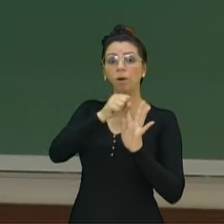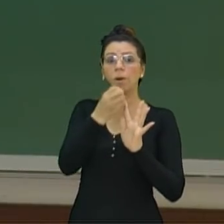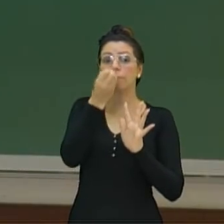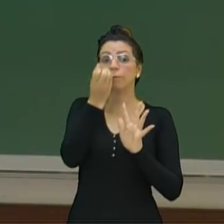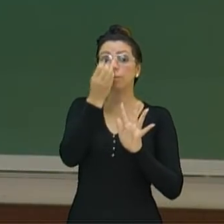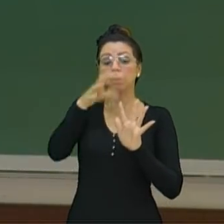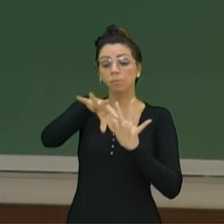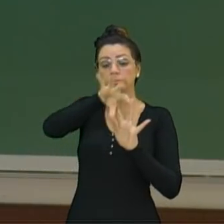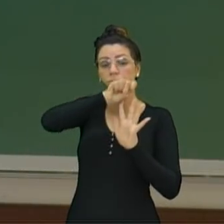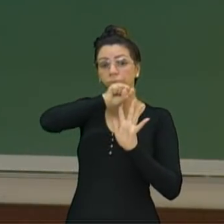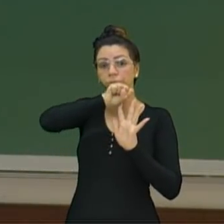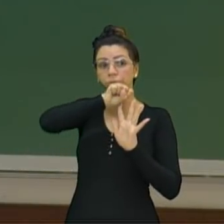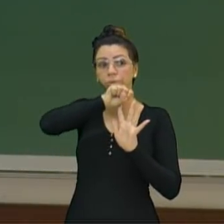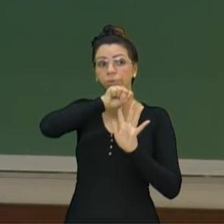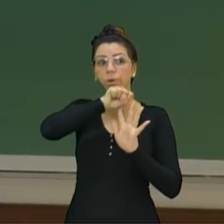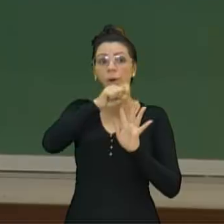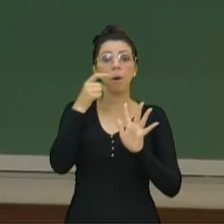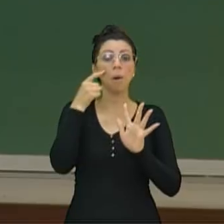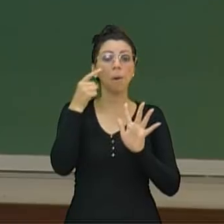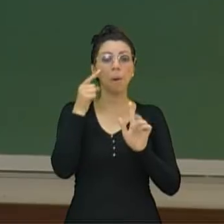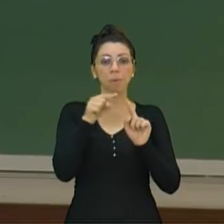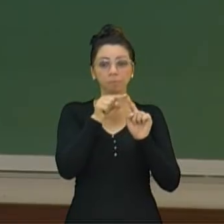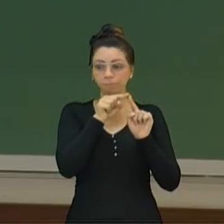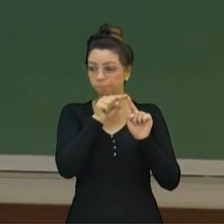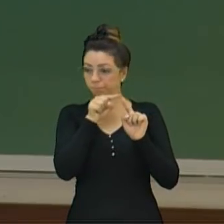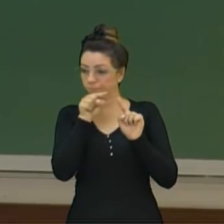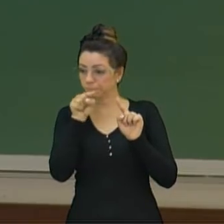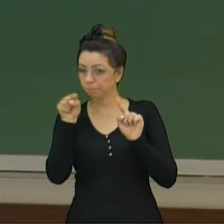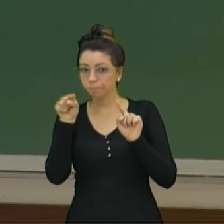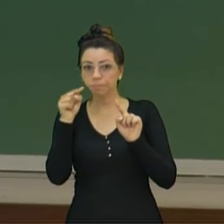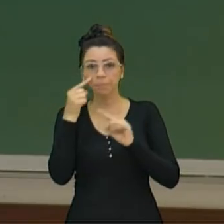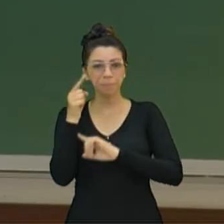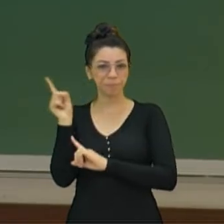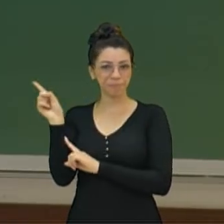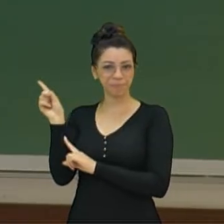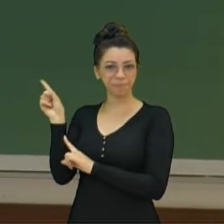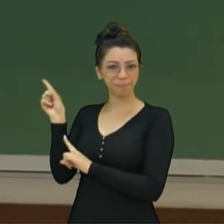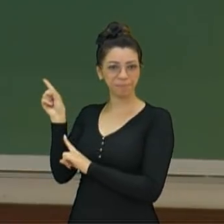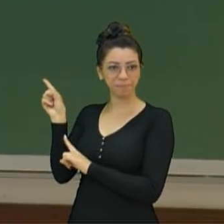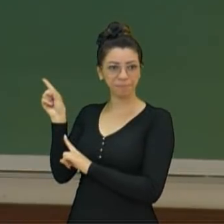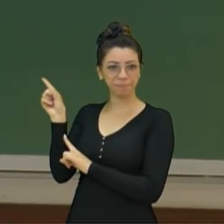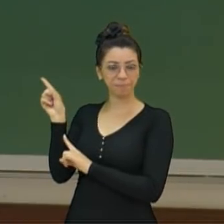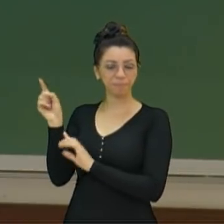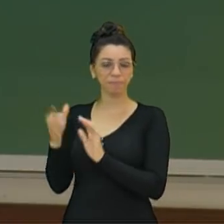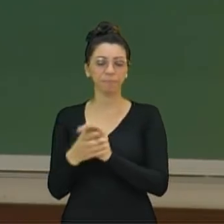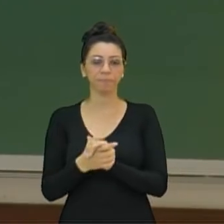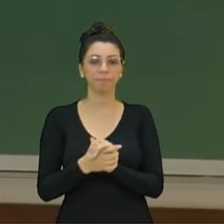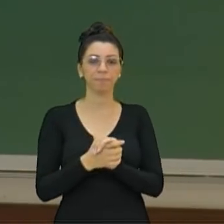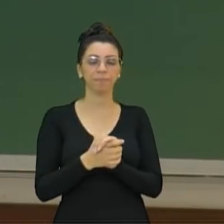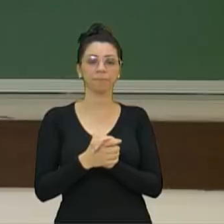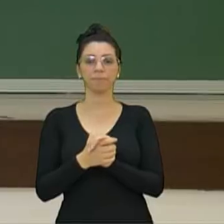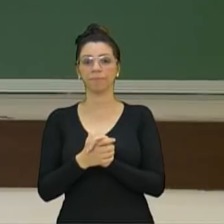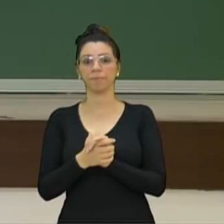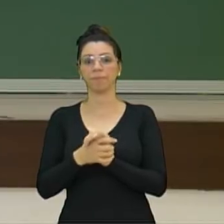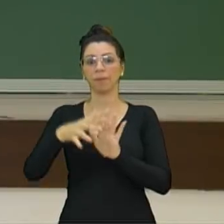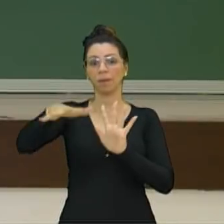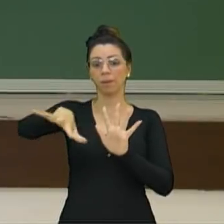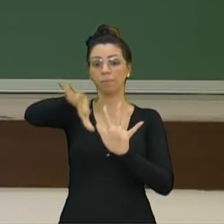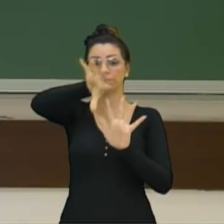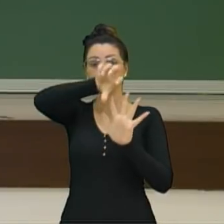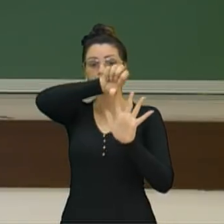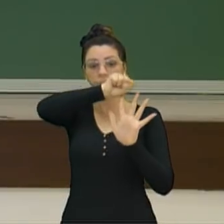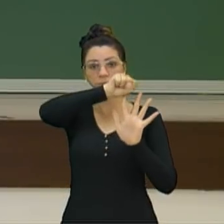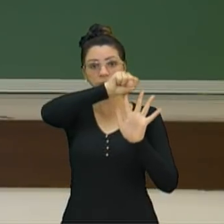informação. Então, olha o sentido da flechinha. Dos dendritos, eu vou pro corpo celular. Do